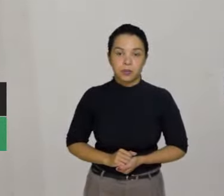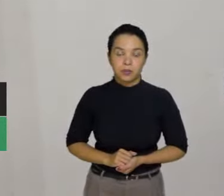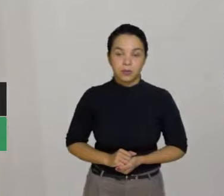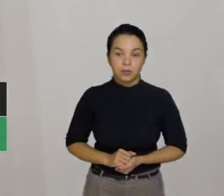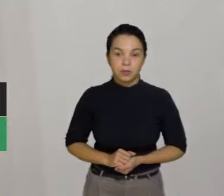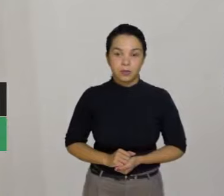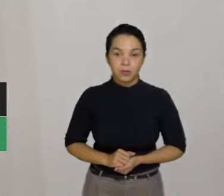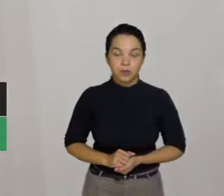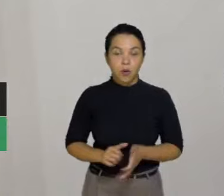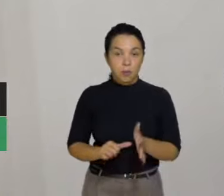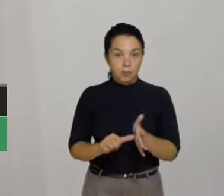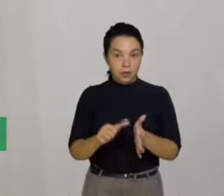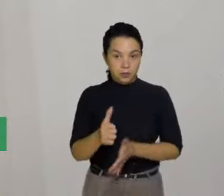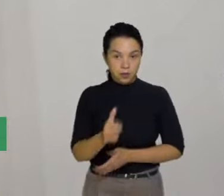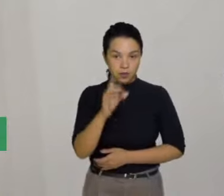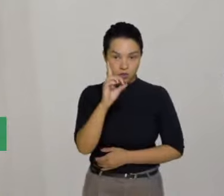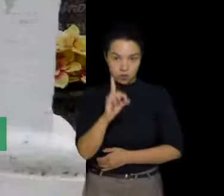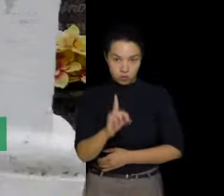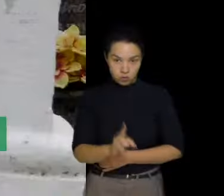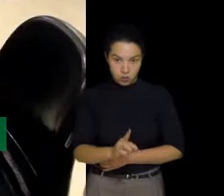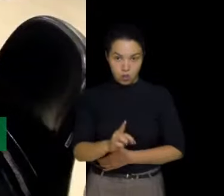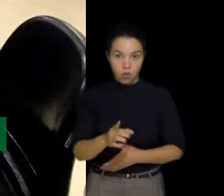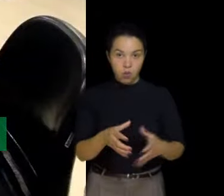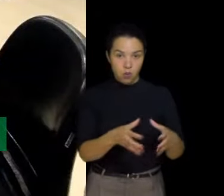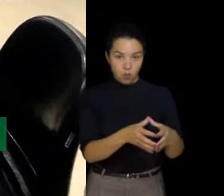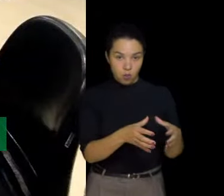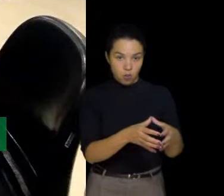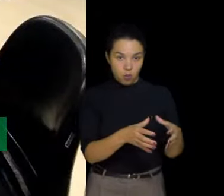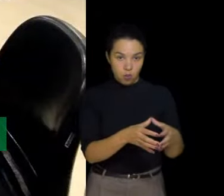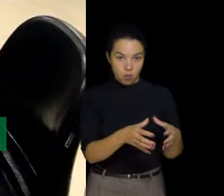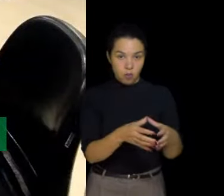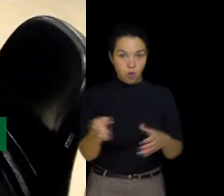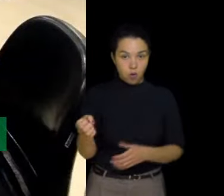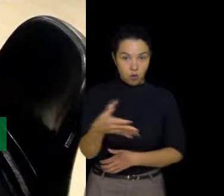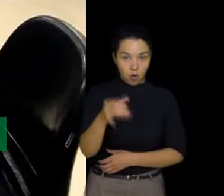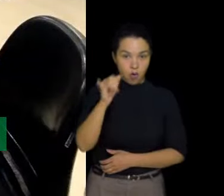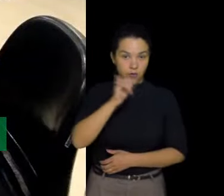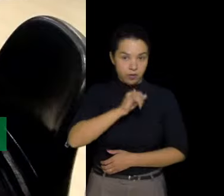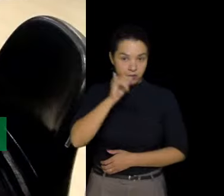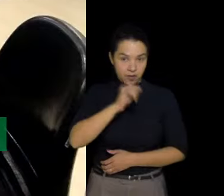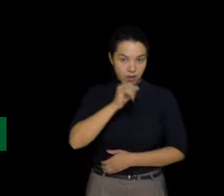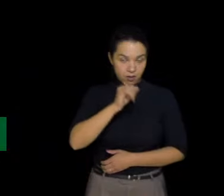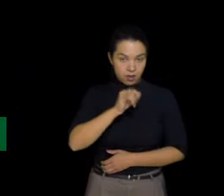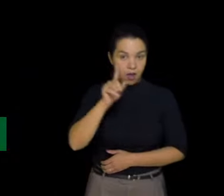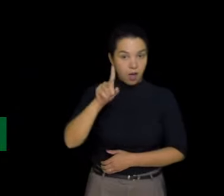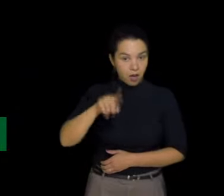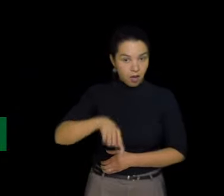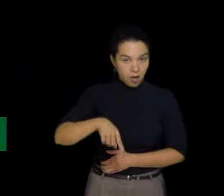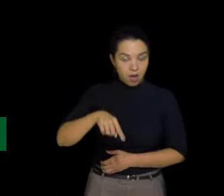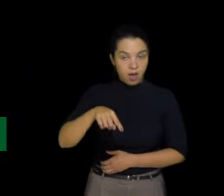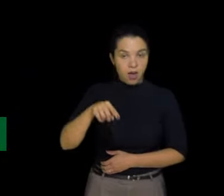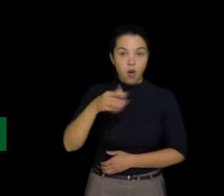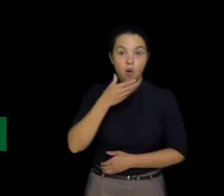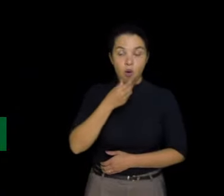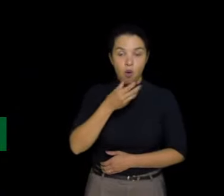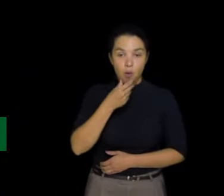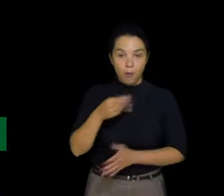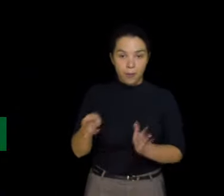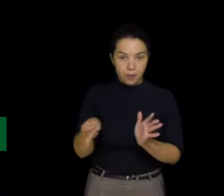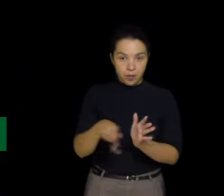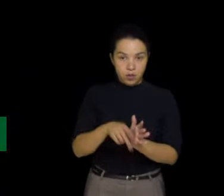O primeiro diretor da colônia Nova Itália foi o suíço Luc Montadon Boatê, que se estabeleceu